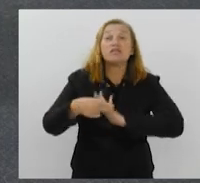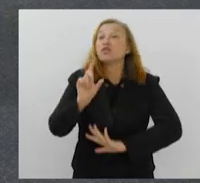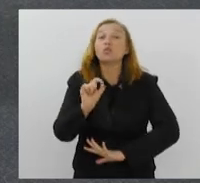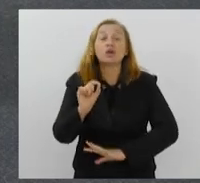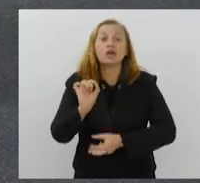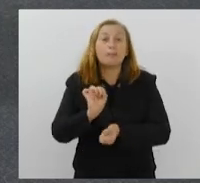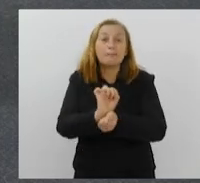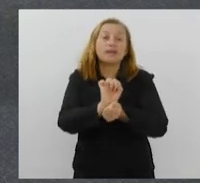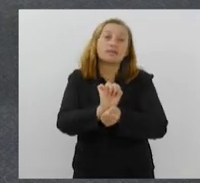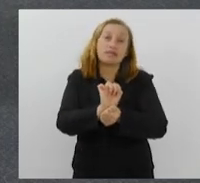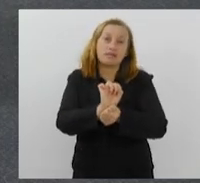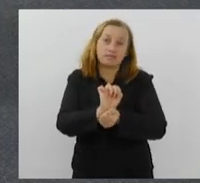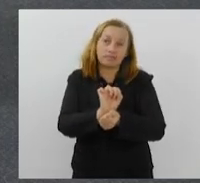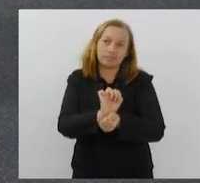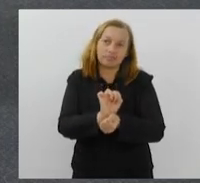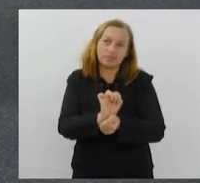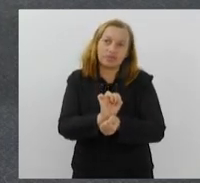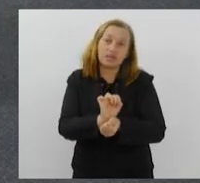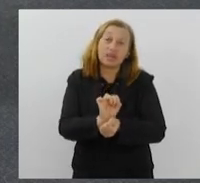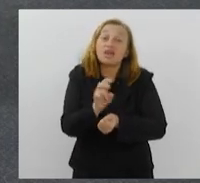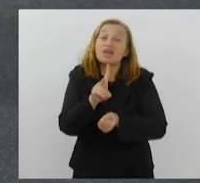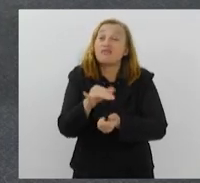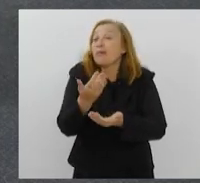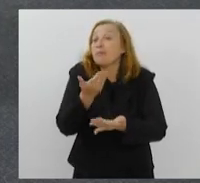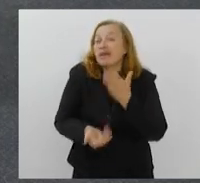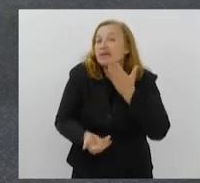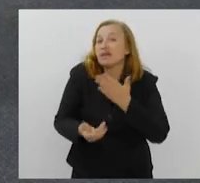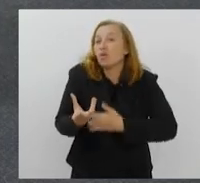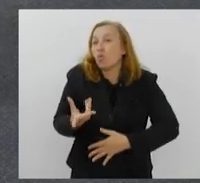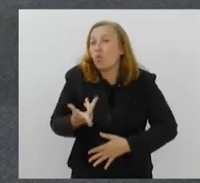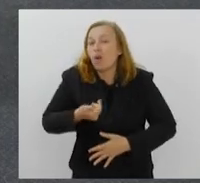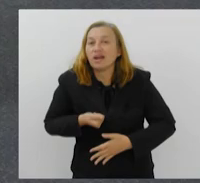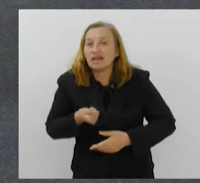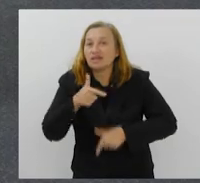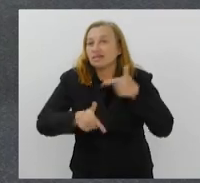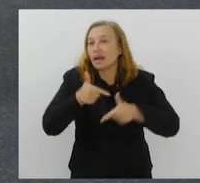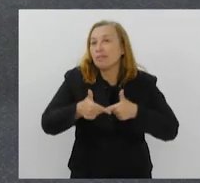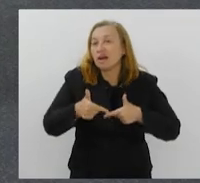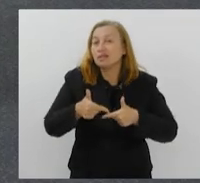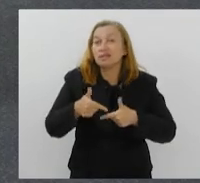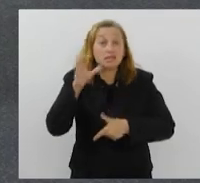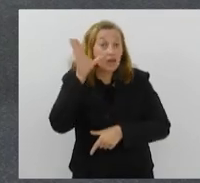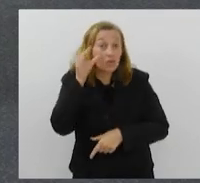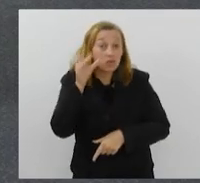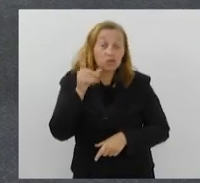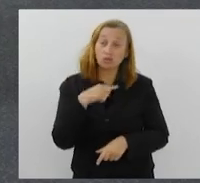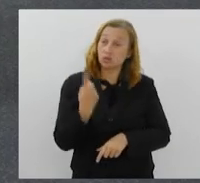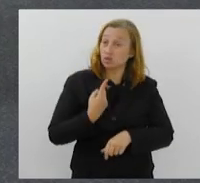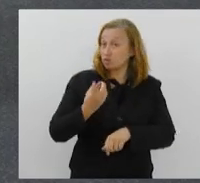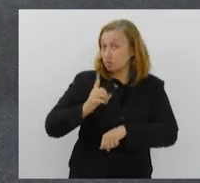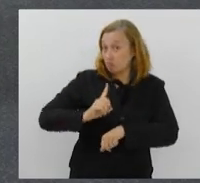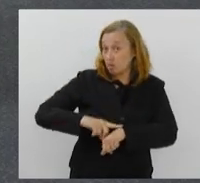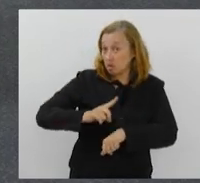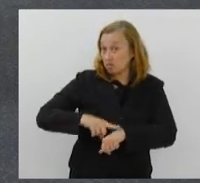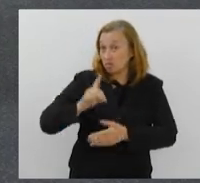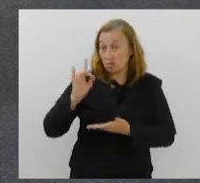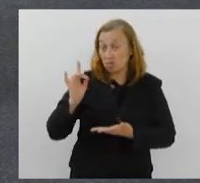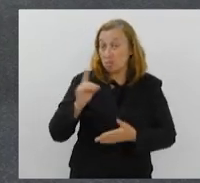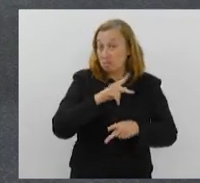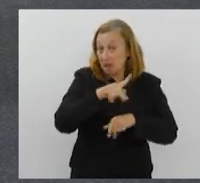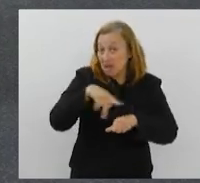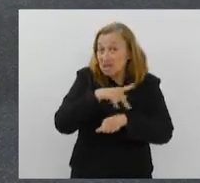arrochar e vai caindo cada vez mais. E é curioso que nós estamos num momento no país